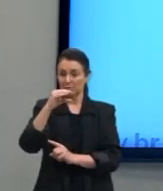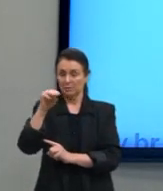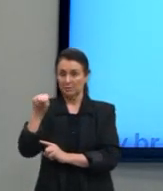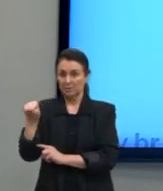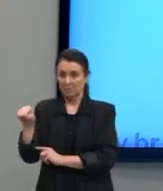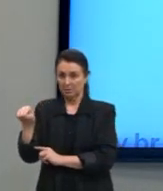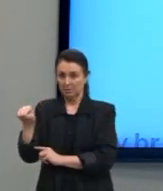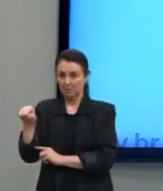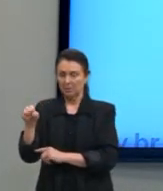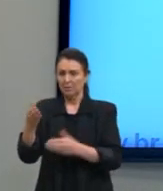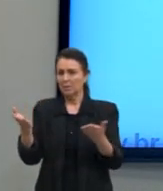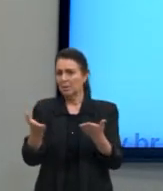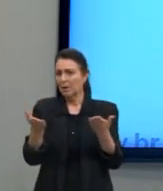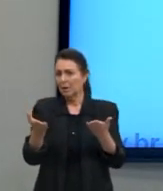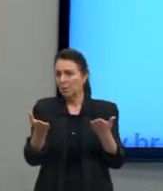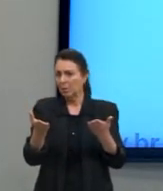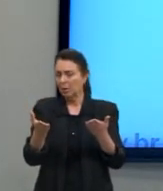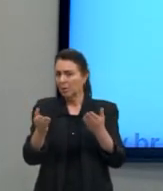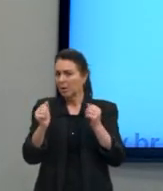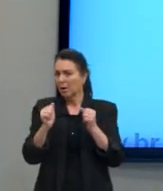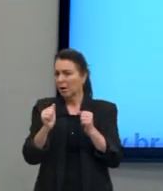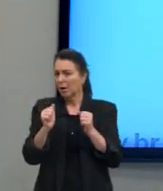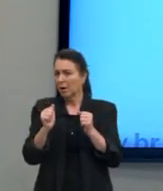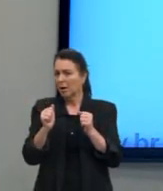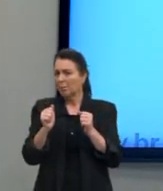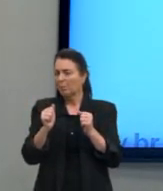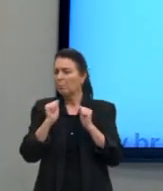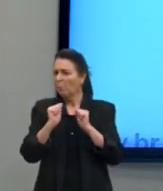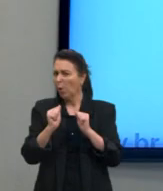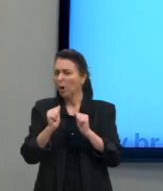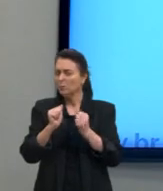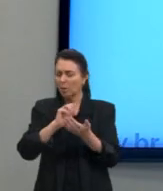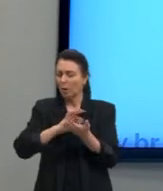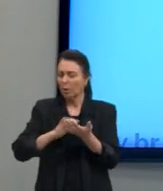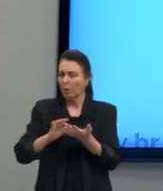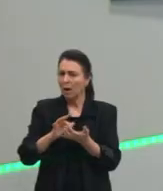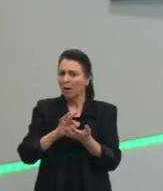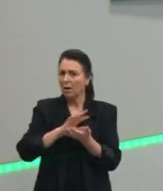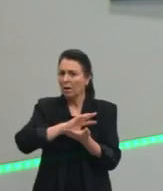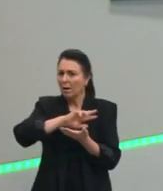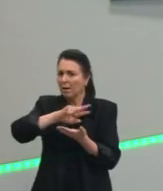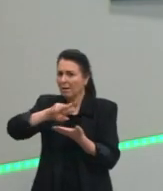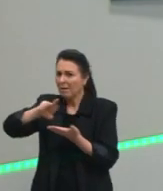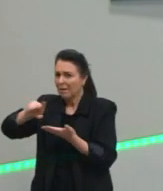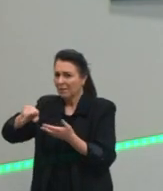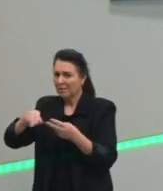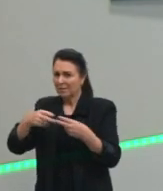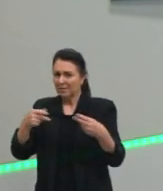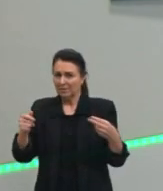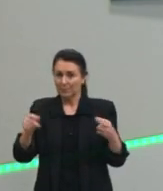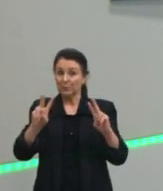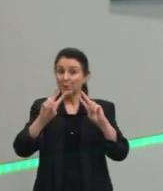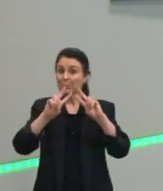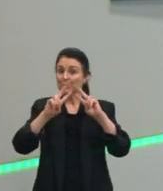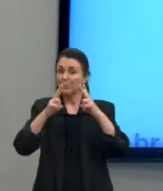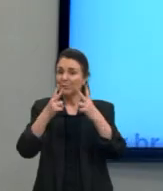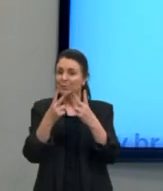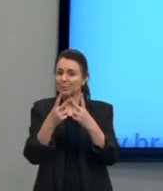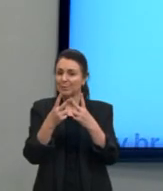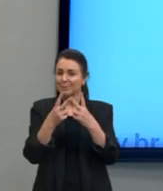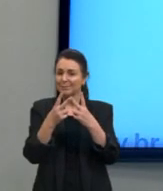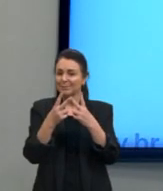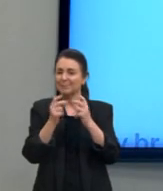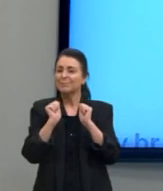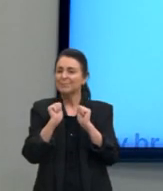tá Daí eu conversei com vocês que a gente pode né é calcular várias coisas dessa bola a gente pode saber o volume a gente